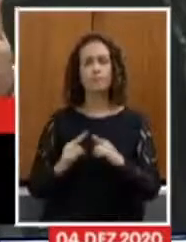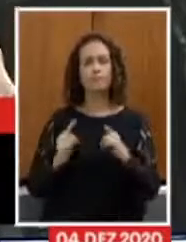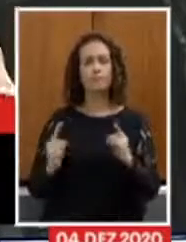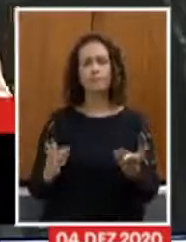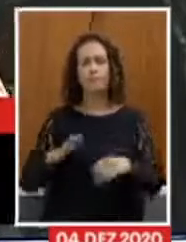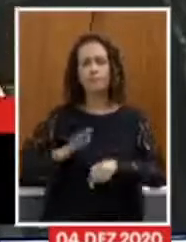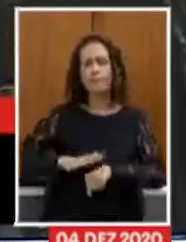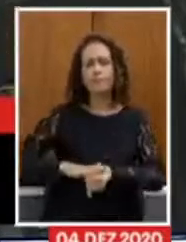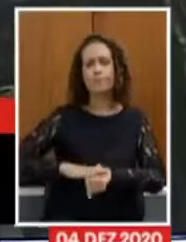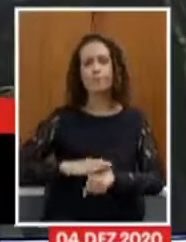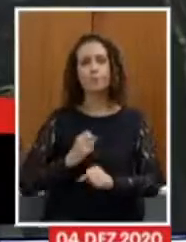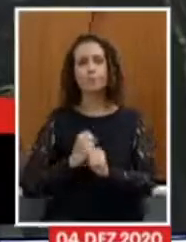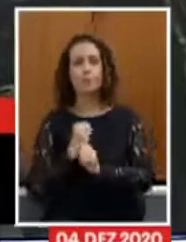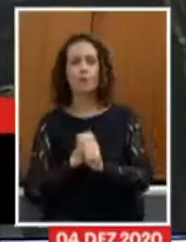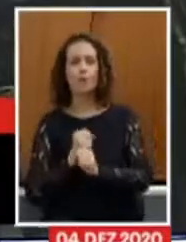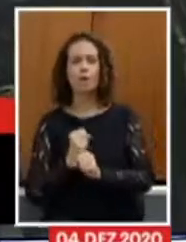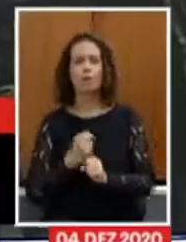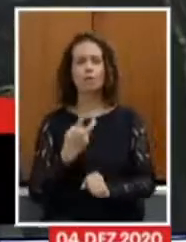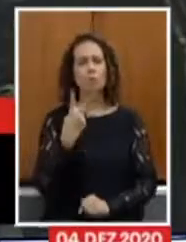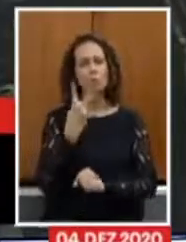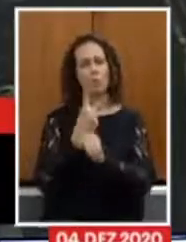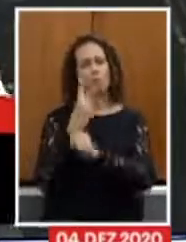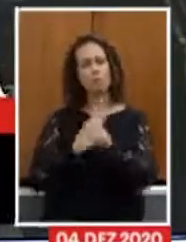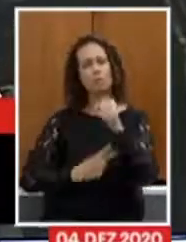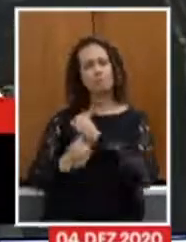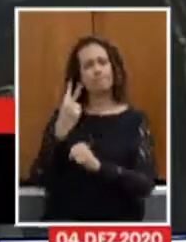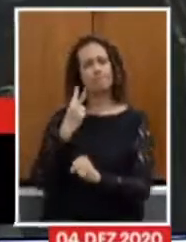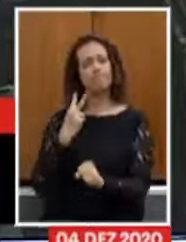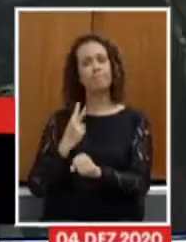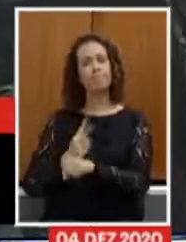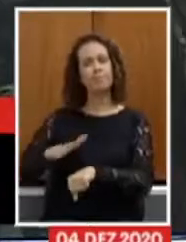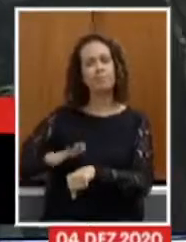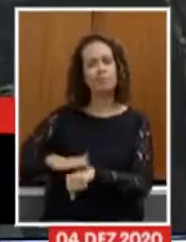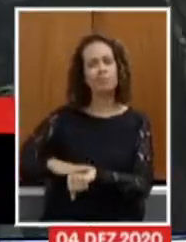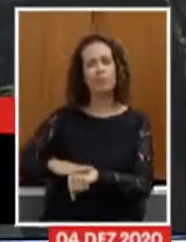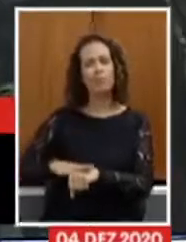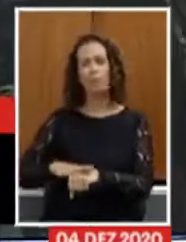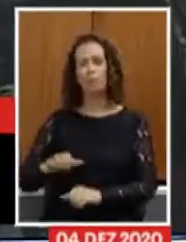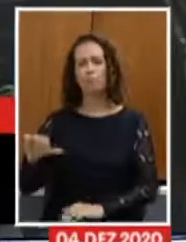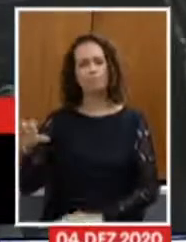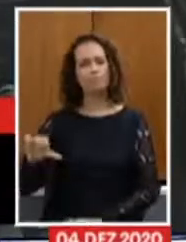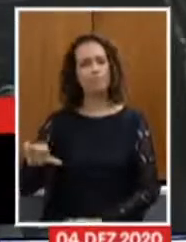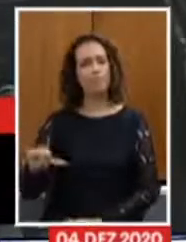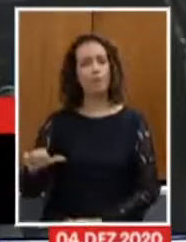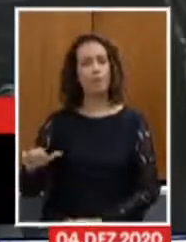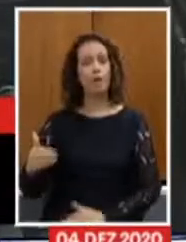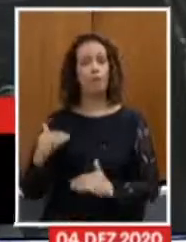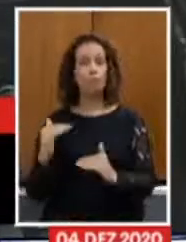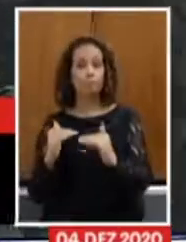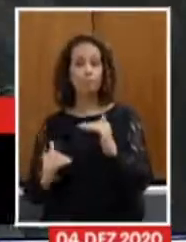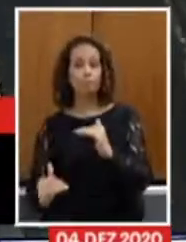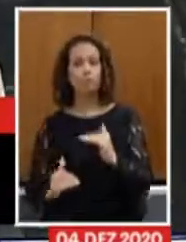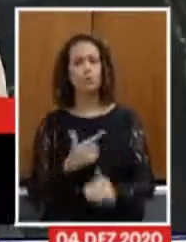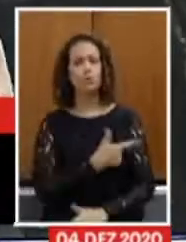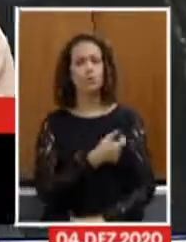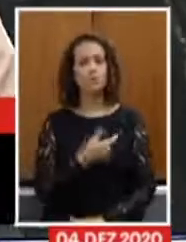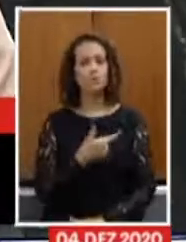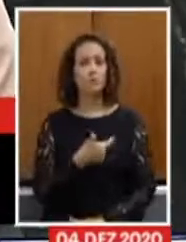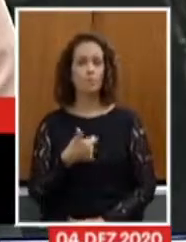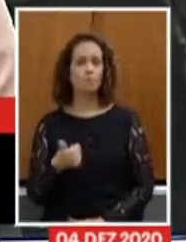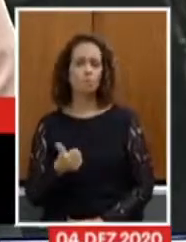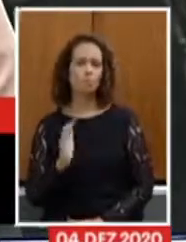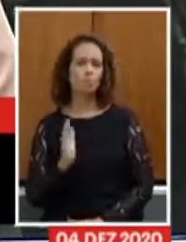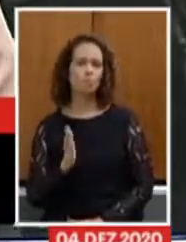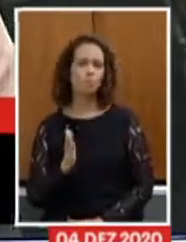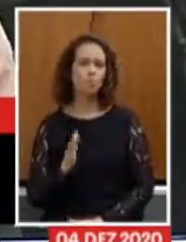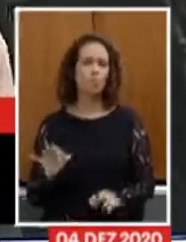cada ano, e os últimos 2 anos, tem sido de uma execução extremamente baixa. 2021, nós estamos finalizando